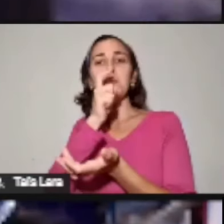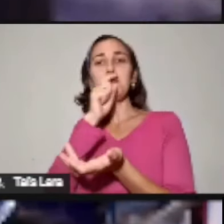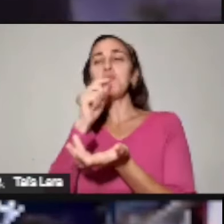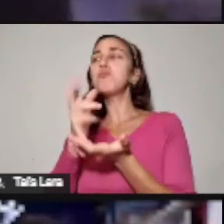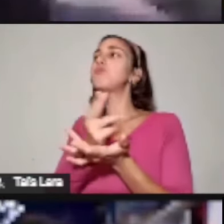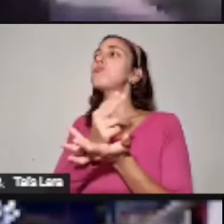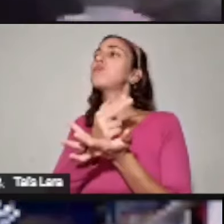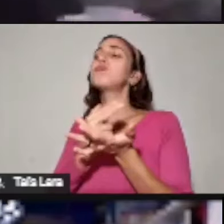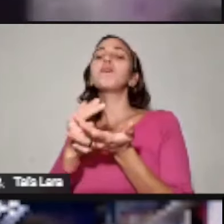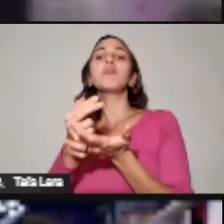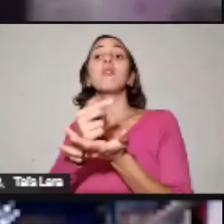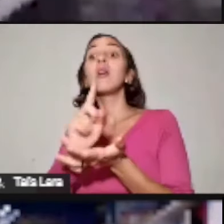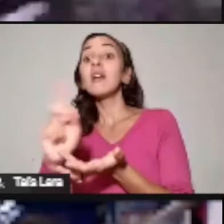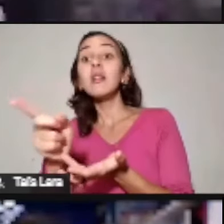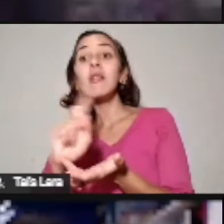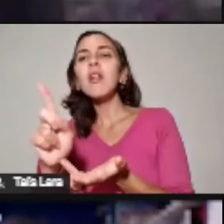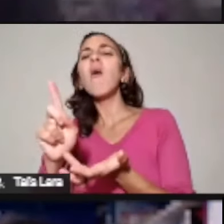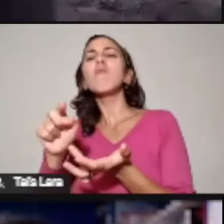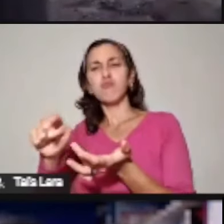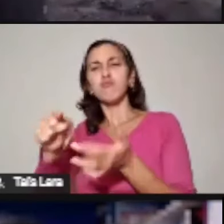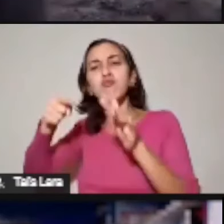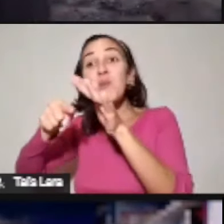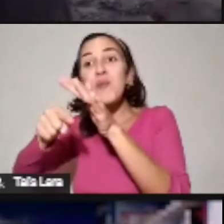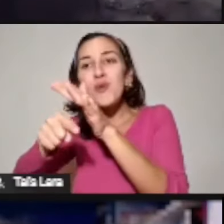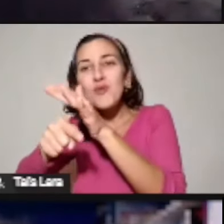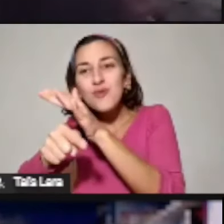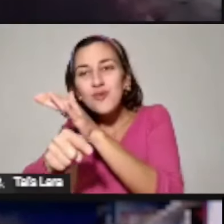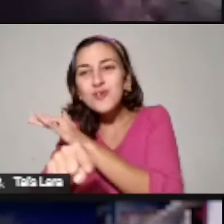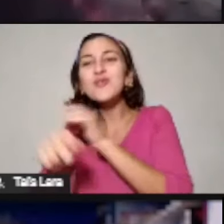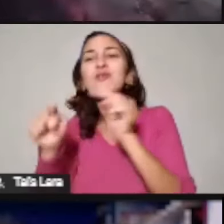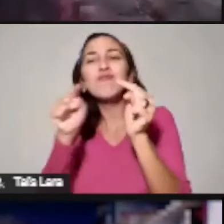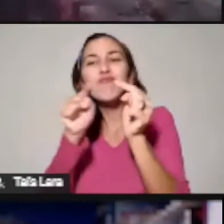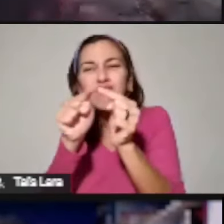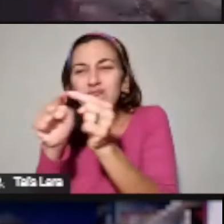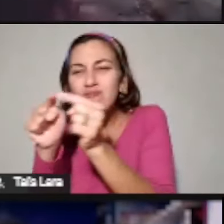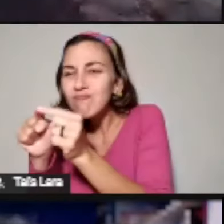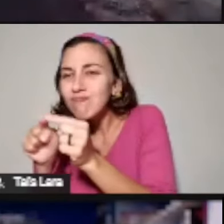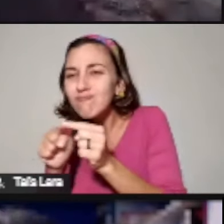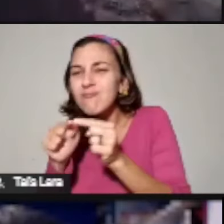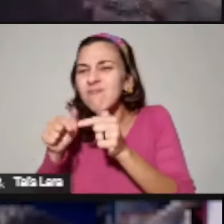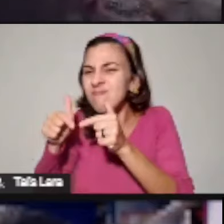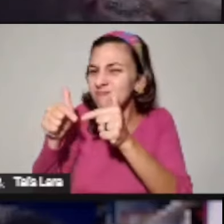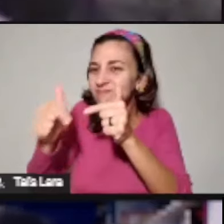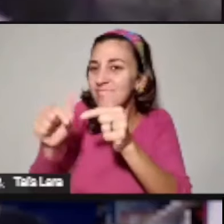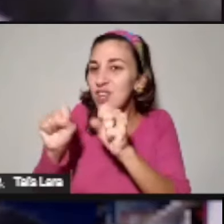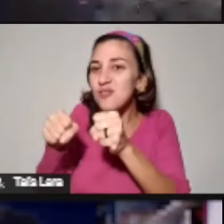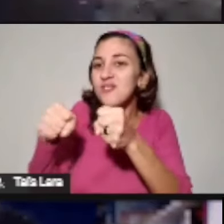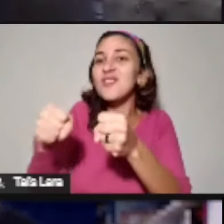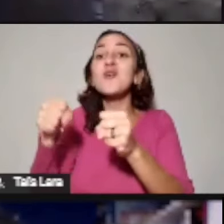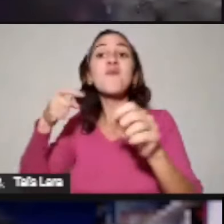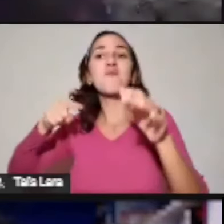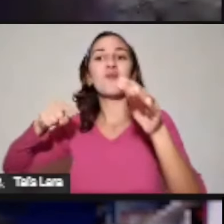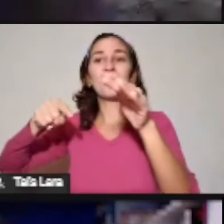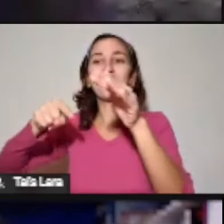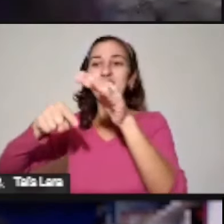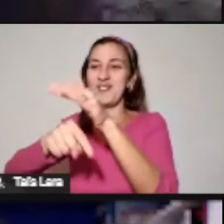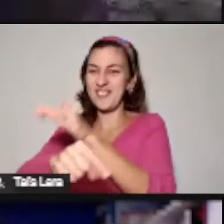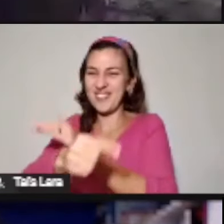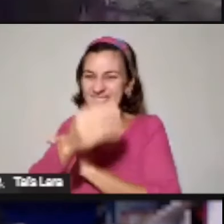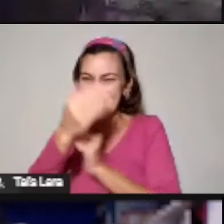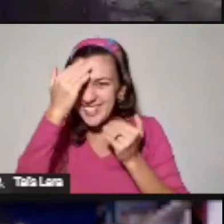a gente aprendeu uma com a outra, foi isso que ela aconteceu. Ela tá mandando corações aqui nos comentários. Obrigada, Bruna. Então, vamos